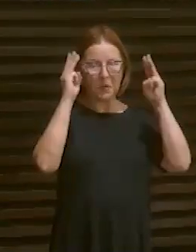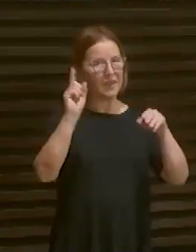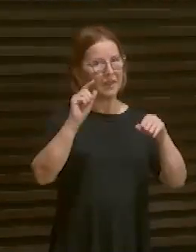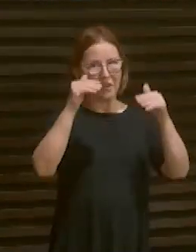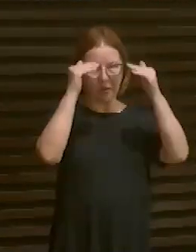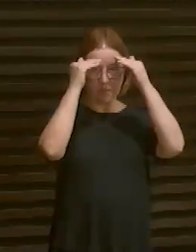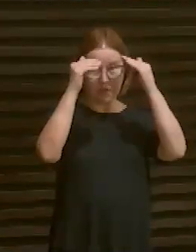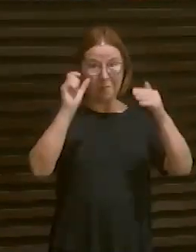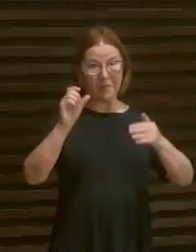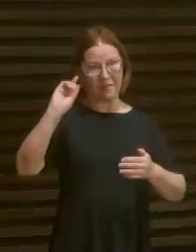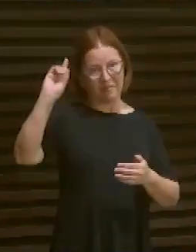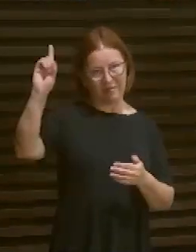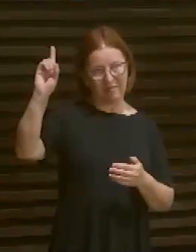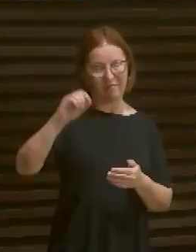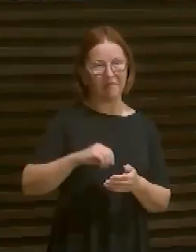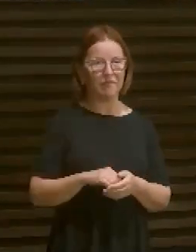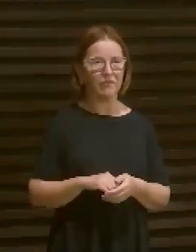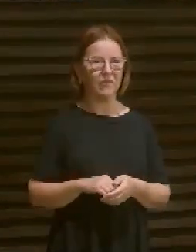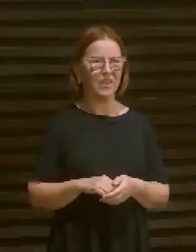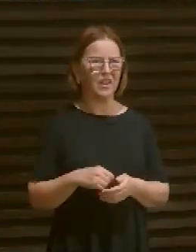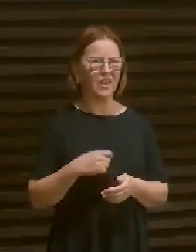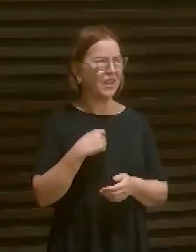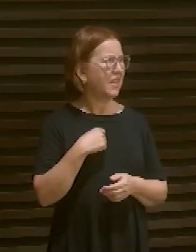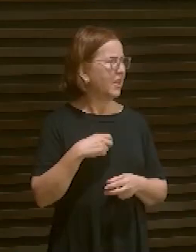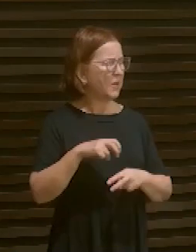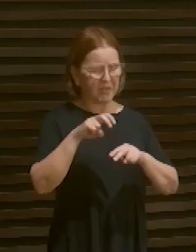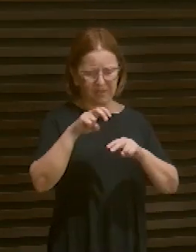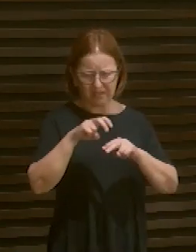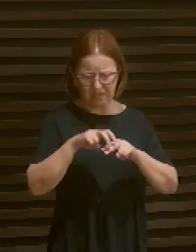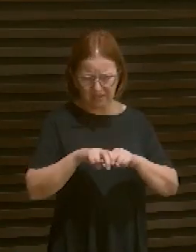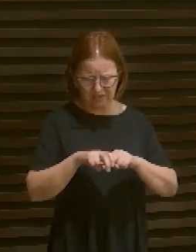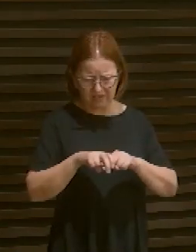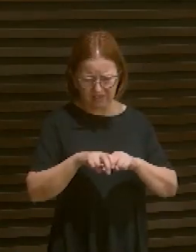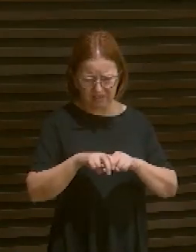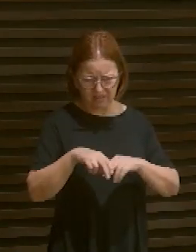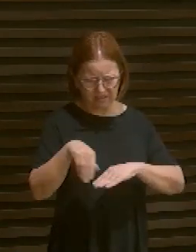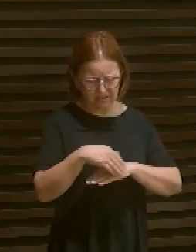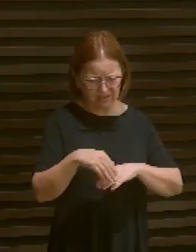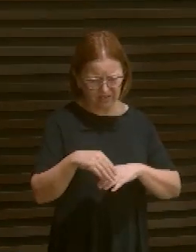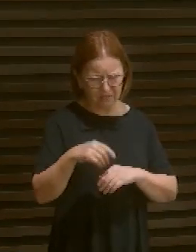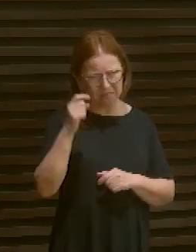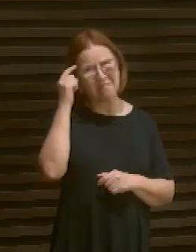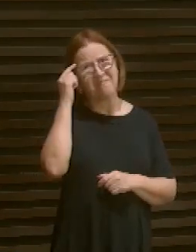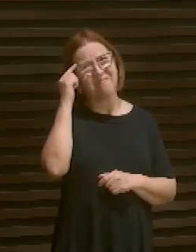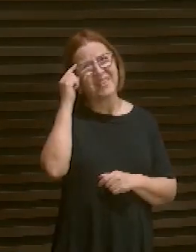pôde entrar. E ele estava lá, e eu sentado na calçada e disse, Deus, não é justo.